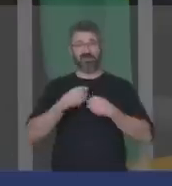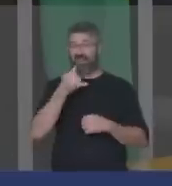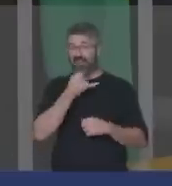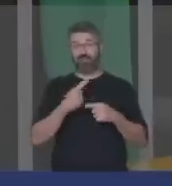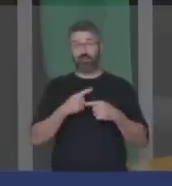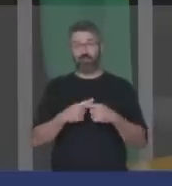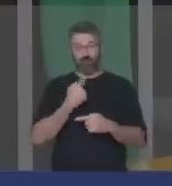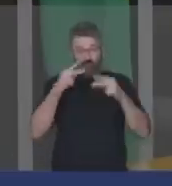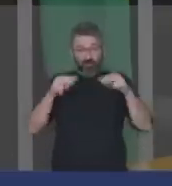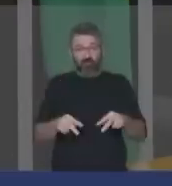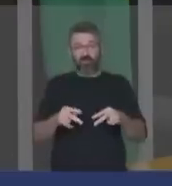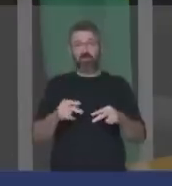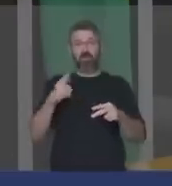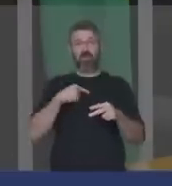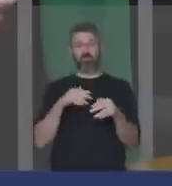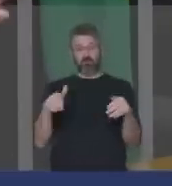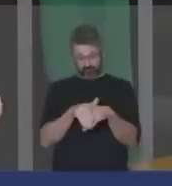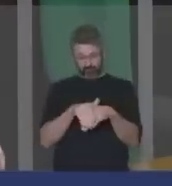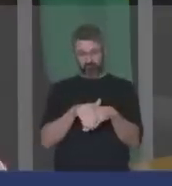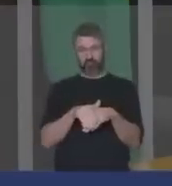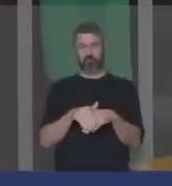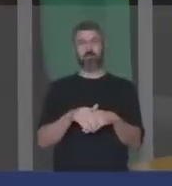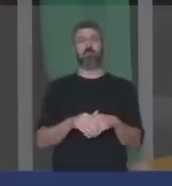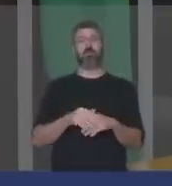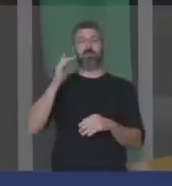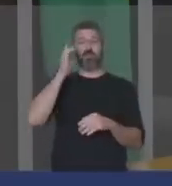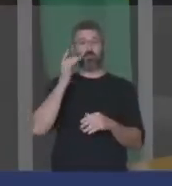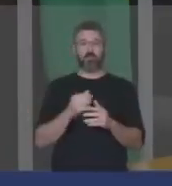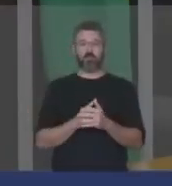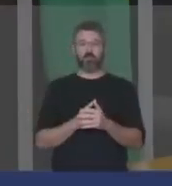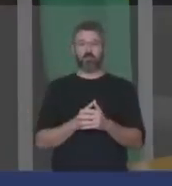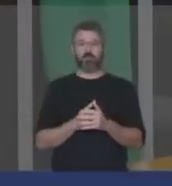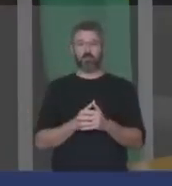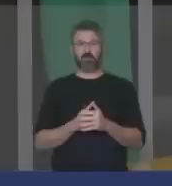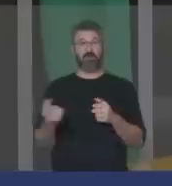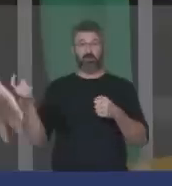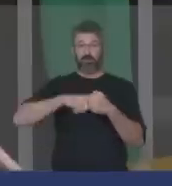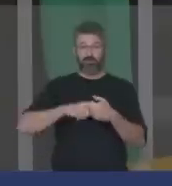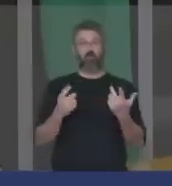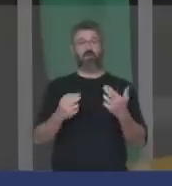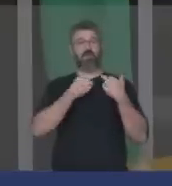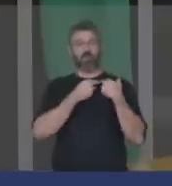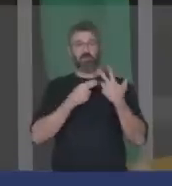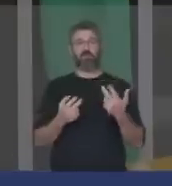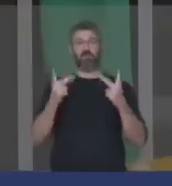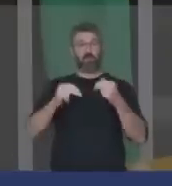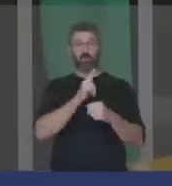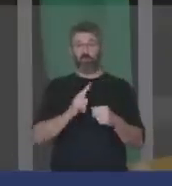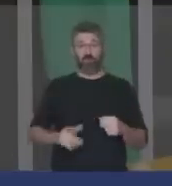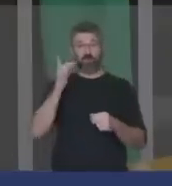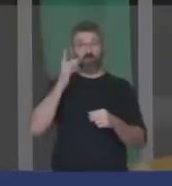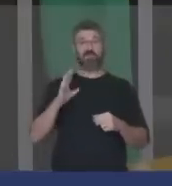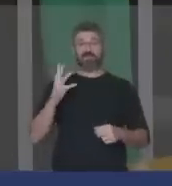que nós estamos vendo aqui é a reedição do governo de Dilma Rousseff. É a reedição da irresponsabilidade que foi